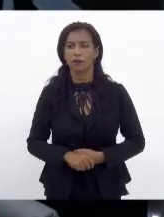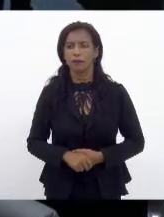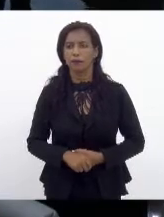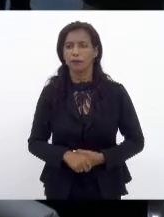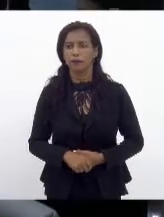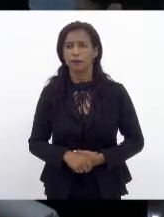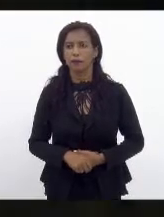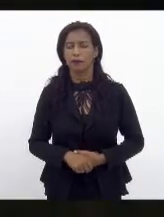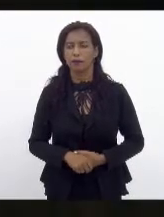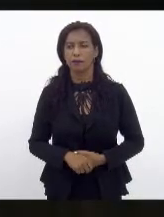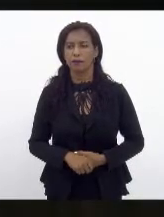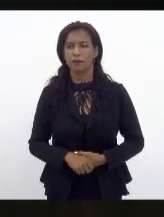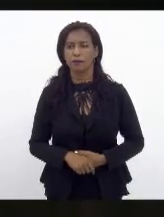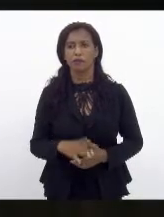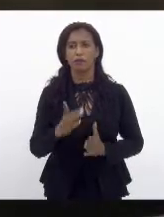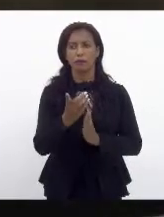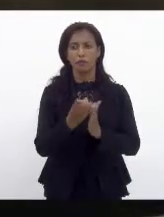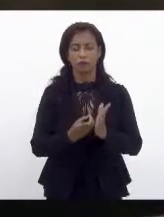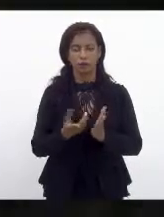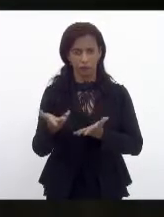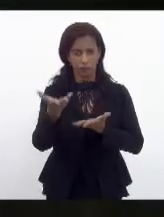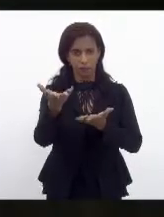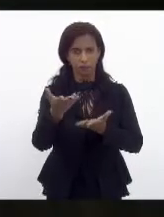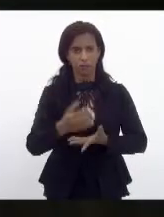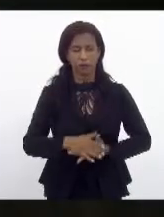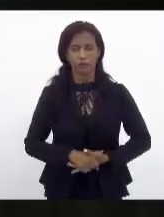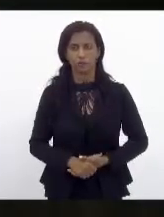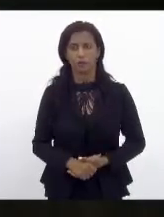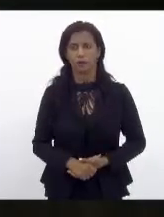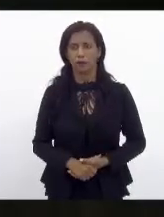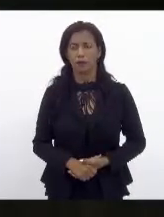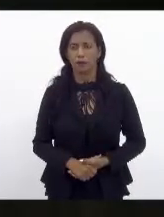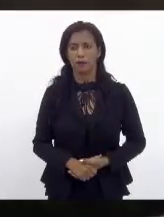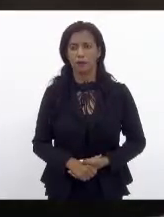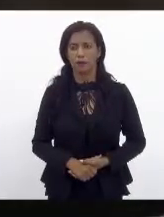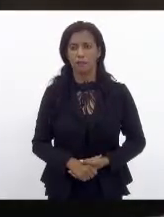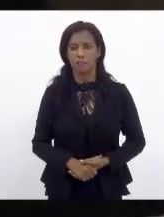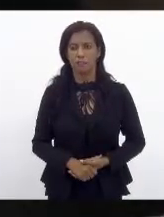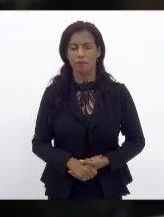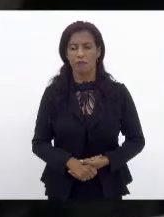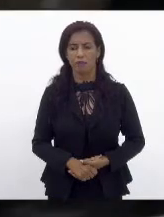A Dani, declaração de voto? Declaração. Declaração de voto, Dani Monteiro.